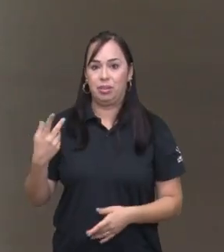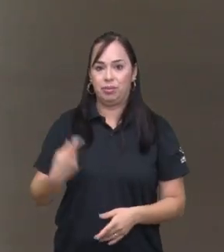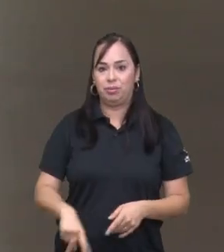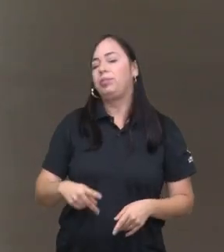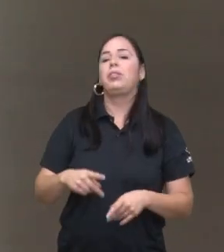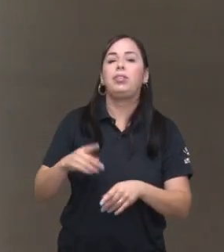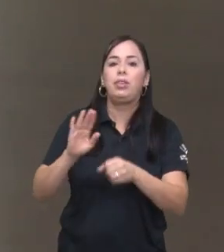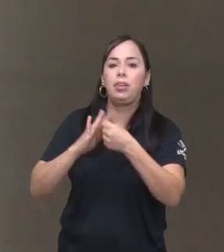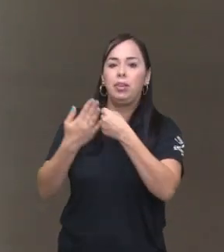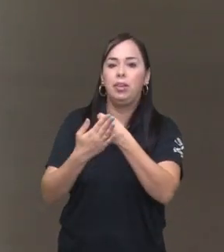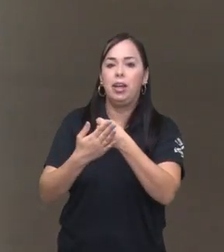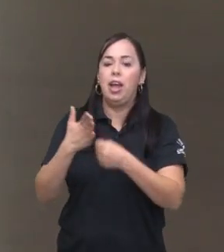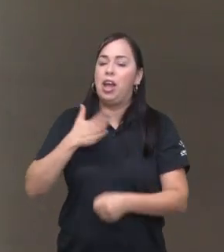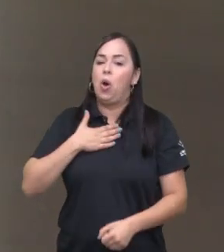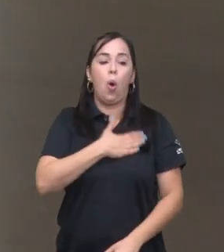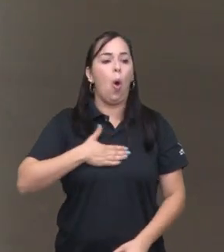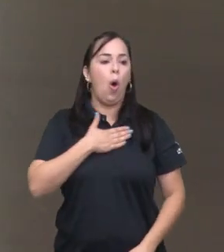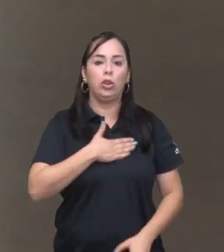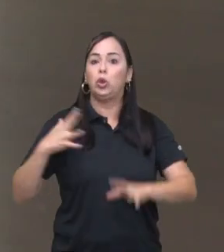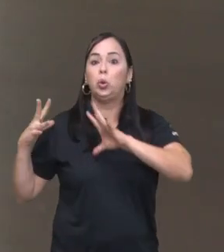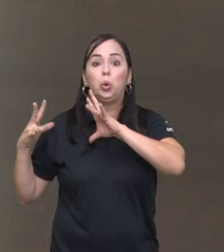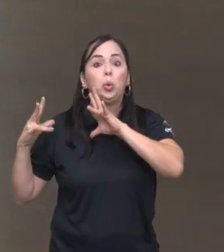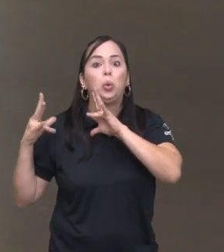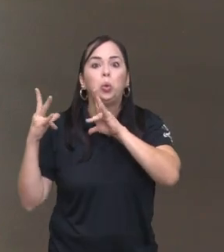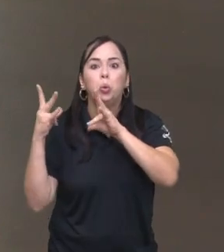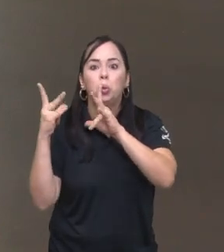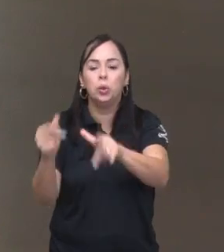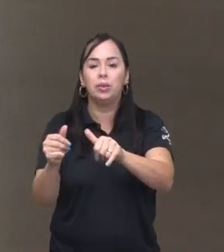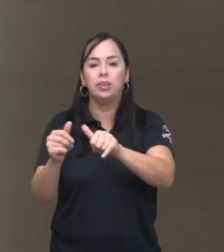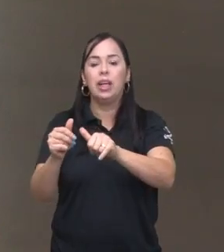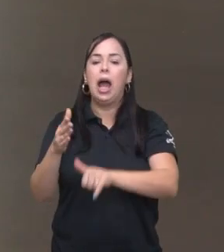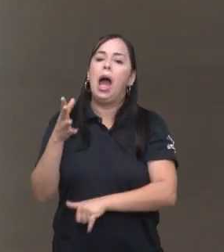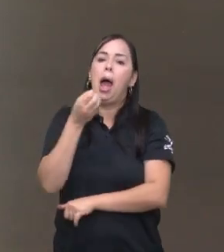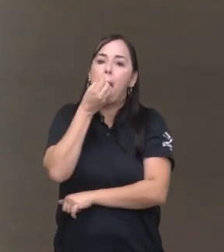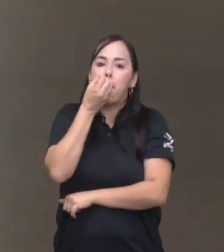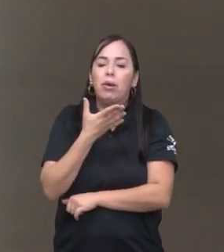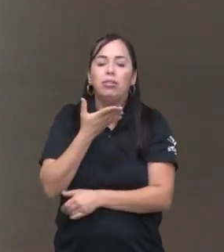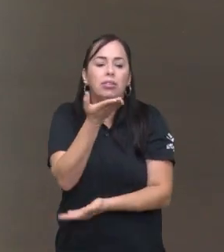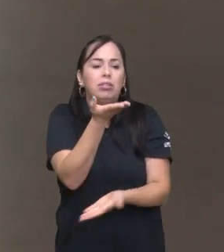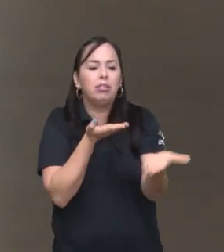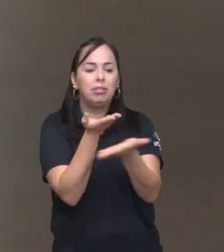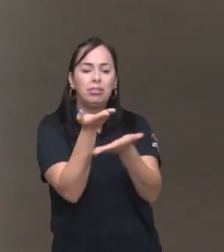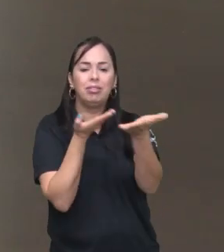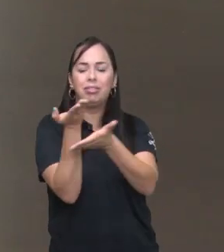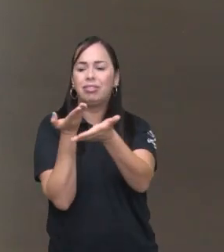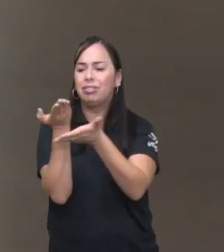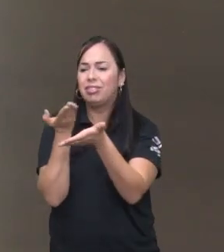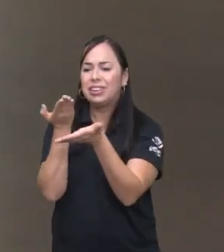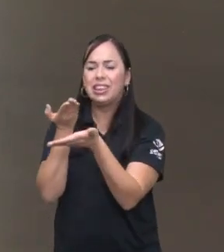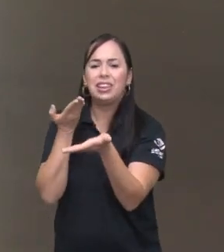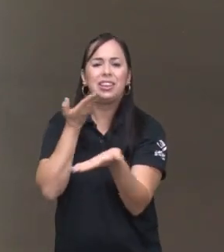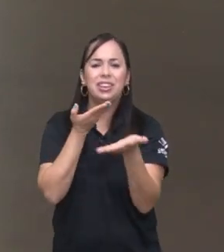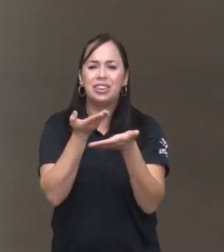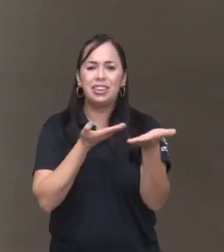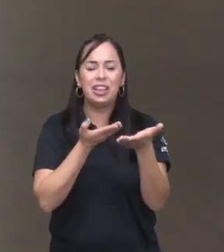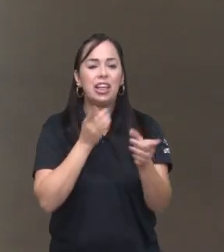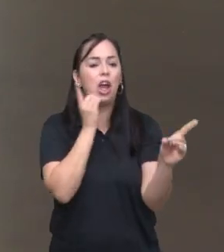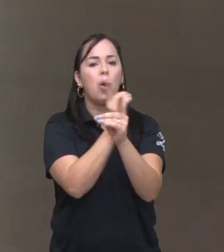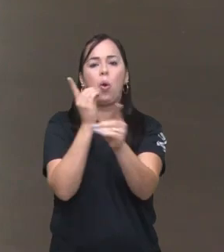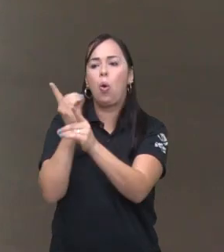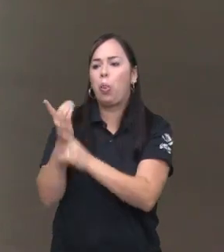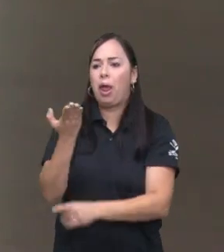eu gosto de tudo, né? É muito bacana assim, o calor humano que a gente tem, quando encontra os